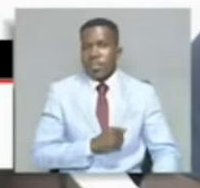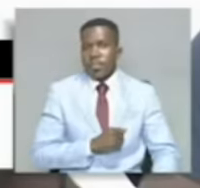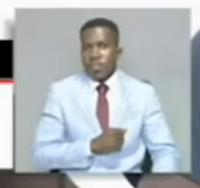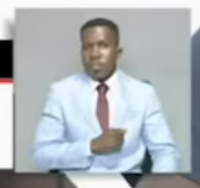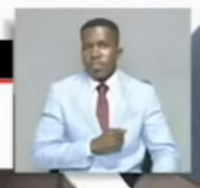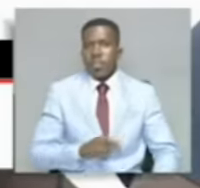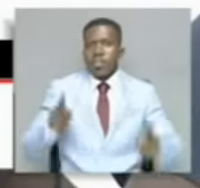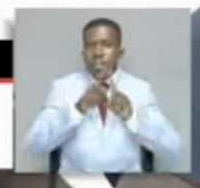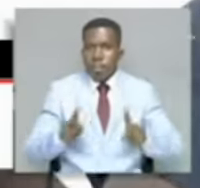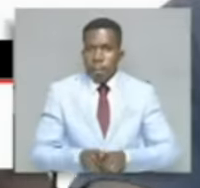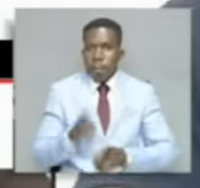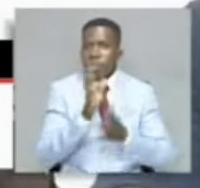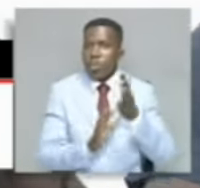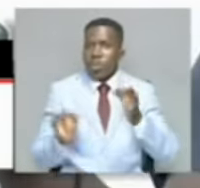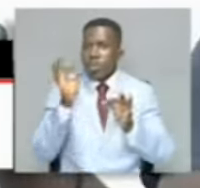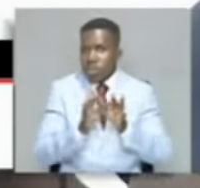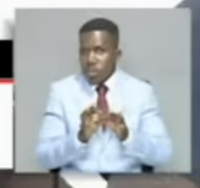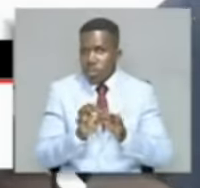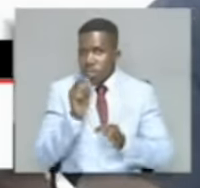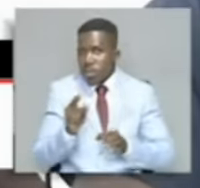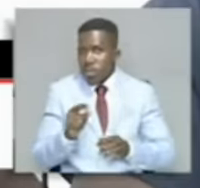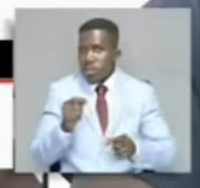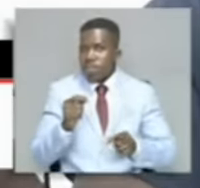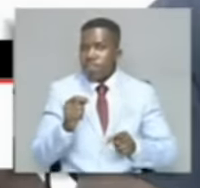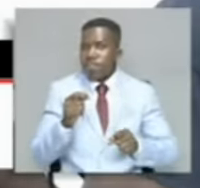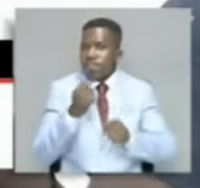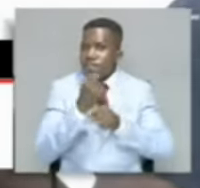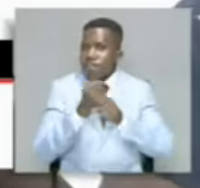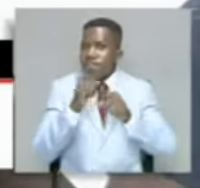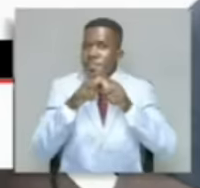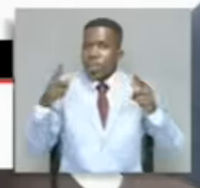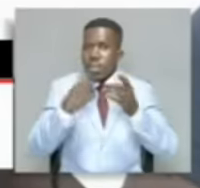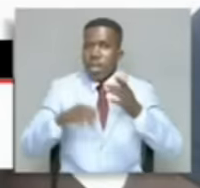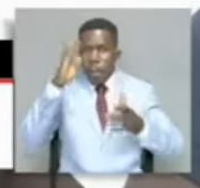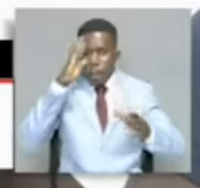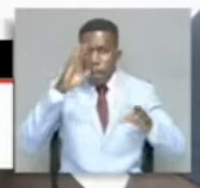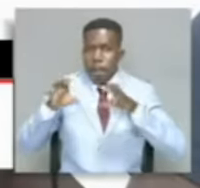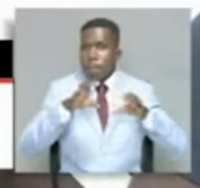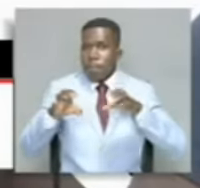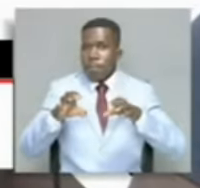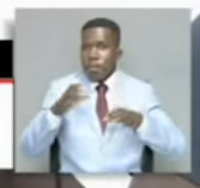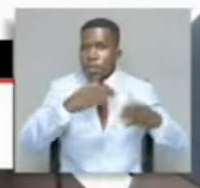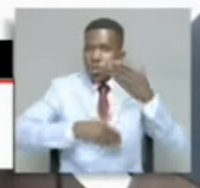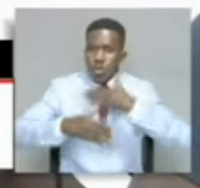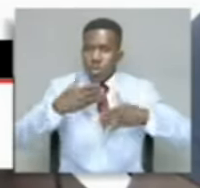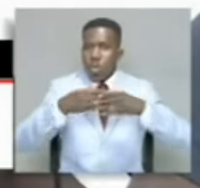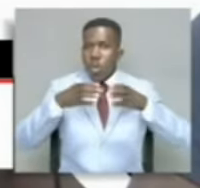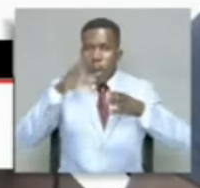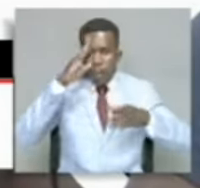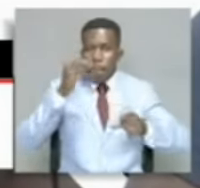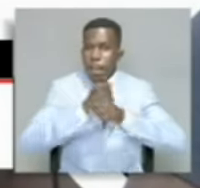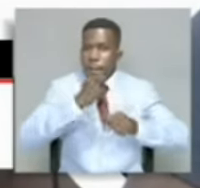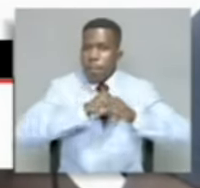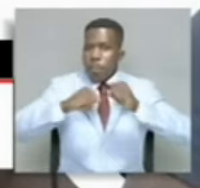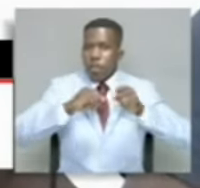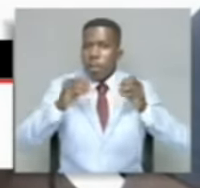que, mediante este árduo trabalho, esta aturada investigação, que envolveu todas as nossas forças,